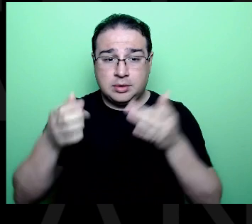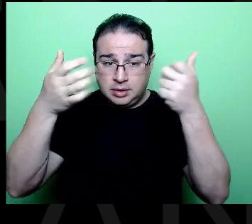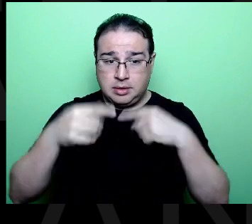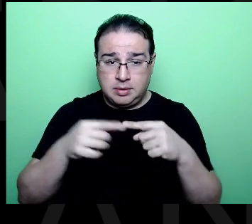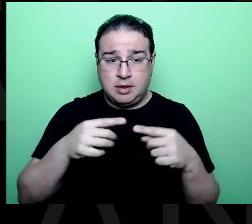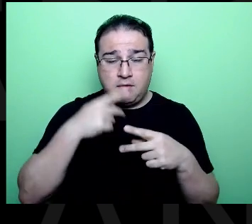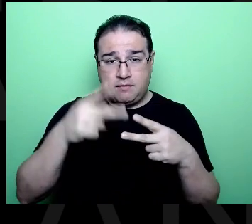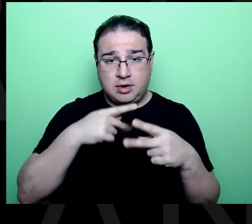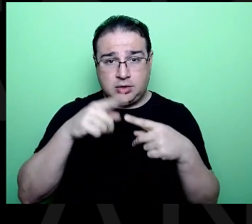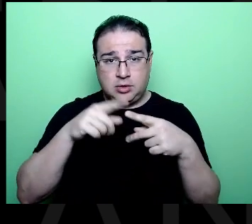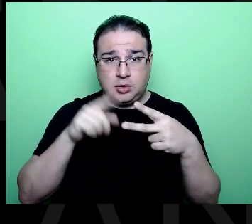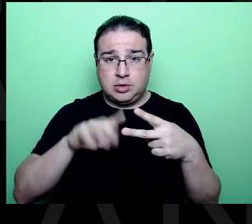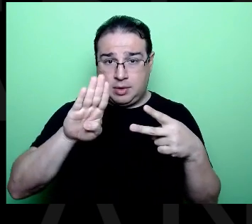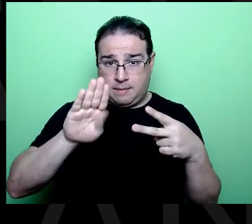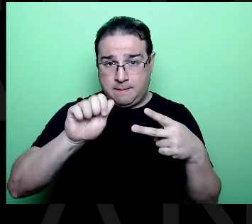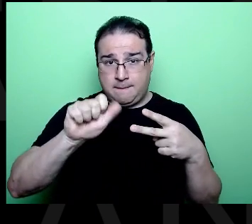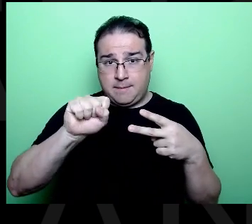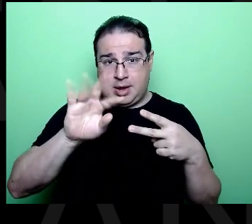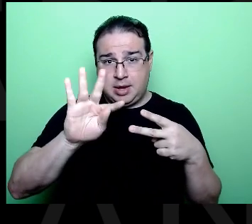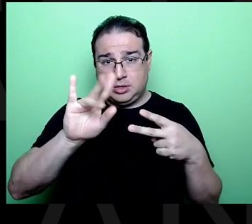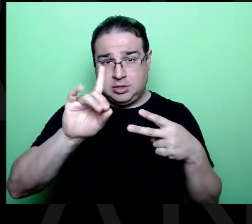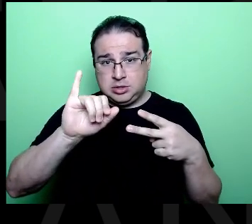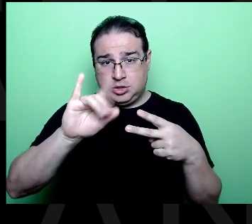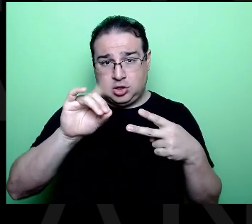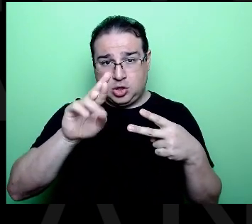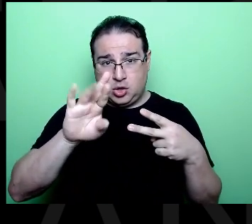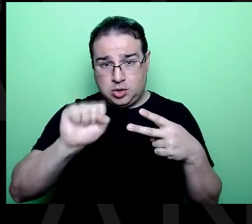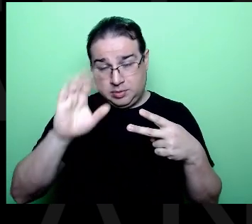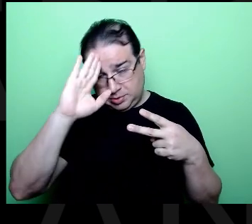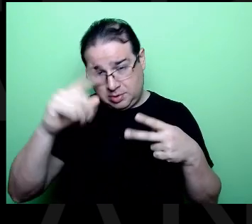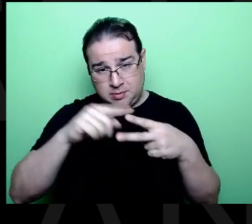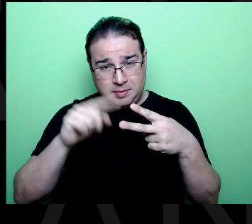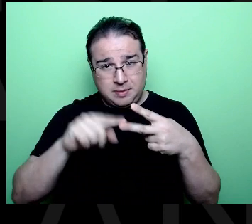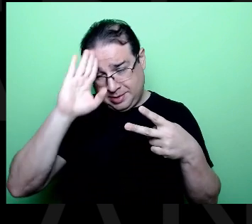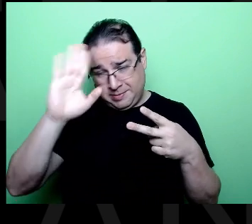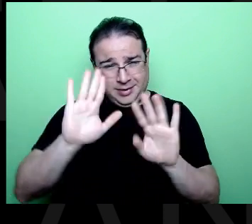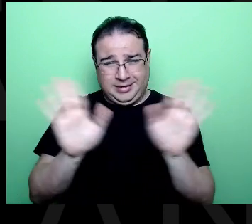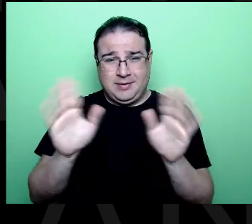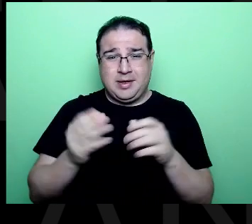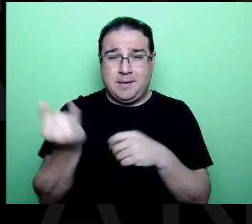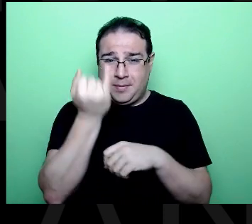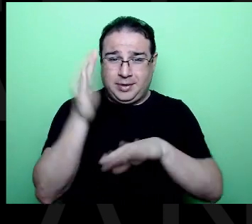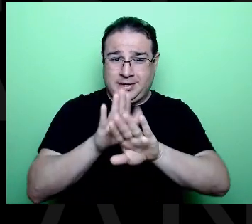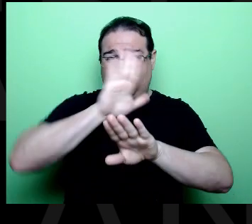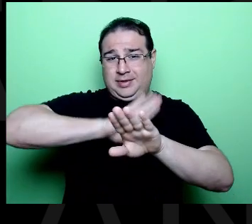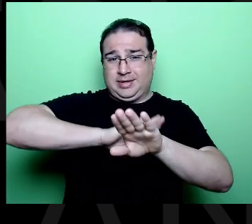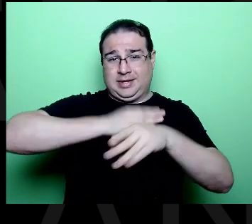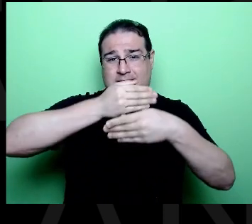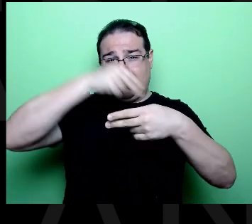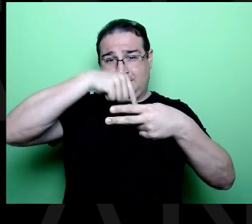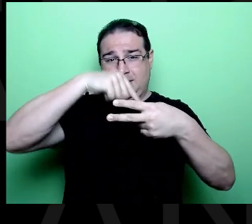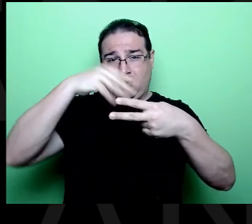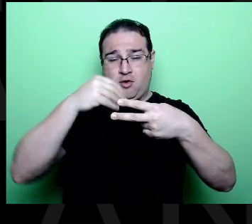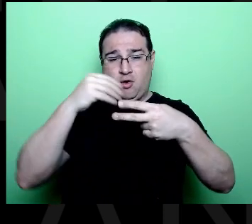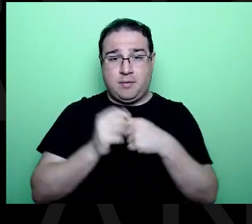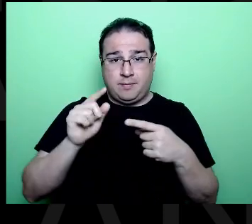assim, Luiz, vamos contar. Eu vou contar dois bastidores, que é o que interessa, né? Os bastidores, a coisa principal não interessa, os bastidores. O que